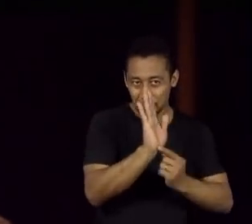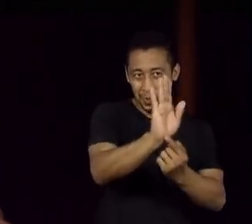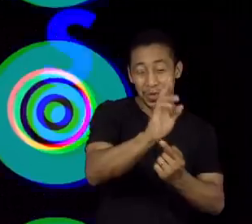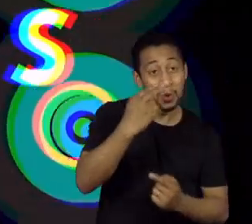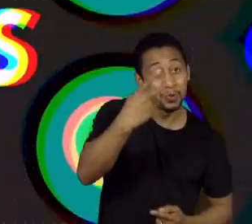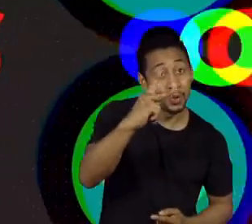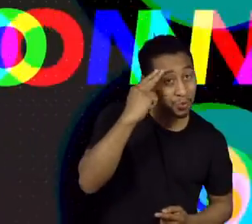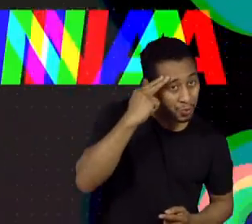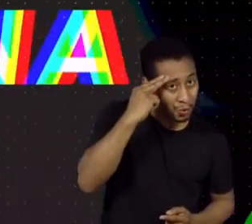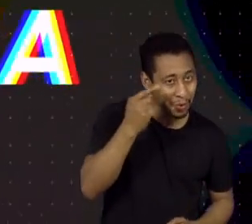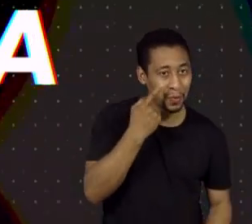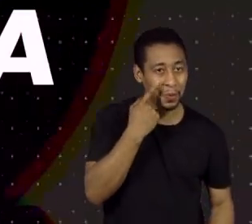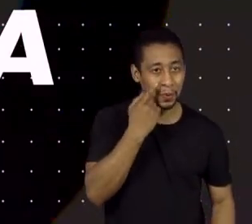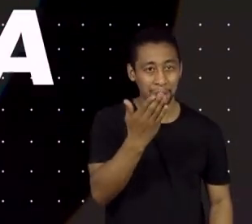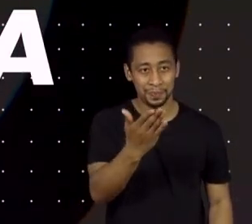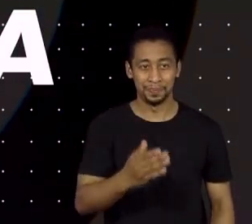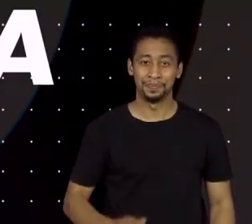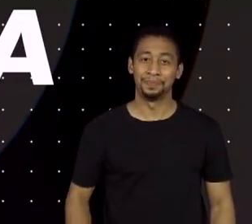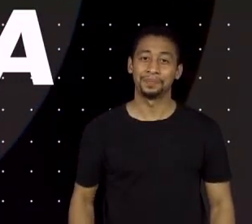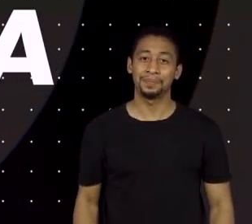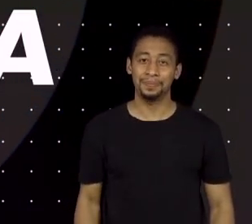olhada.